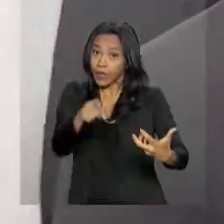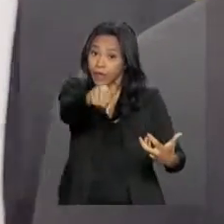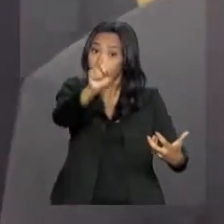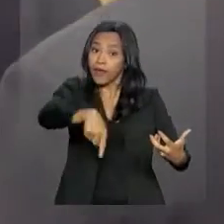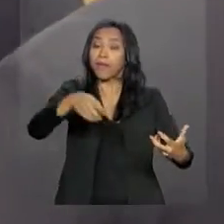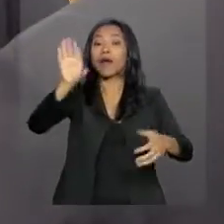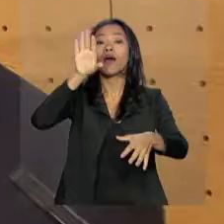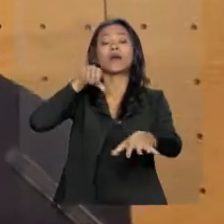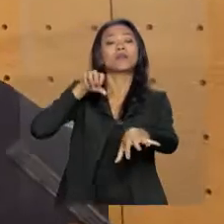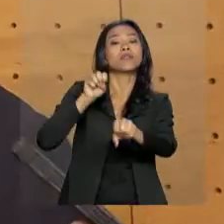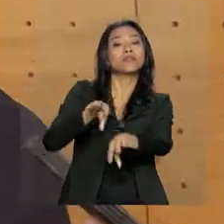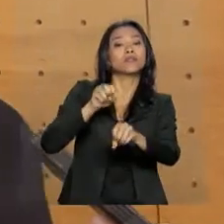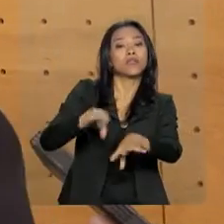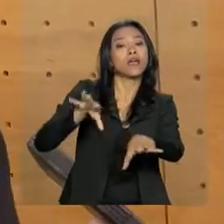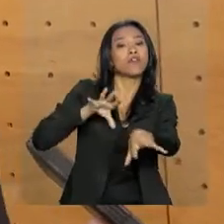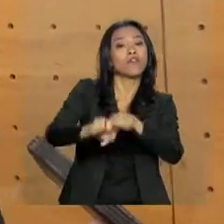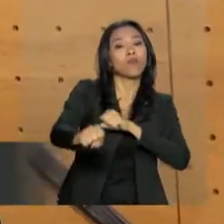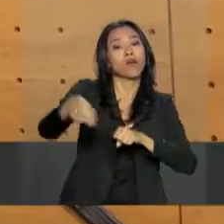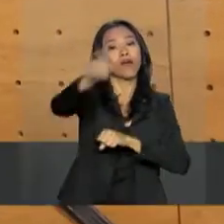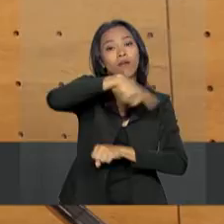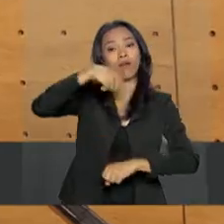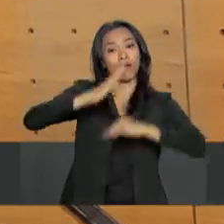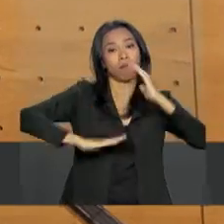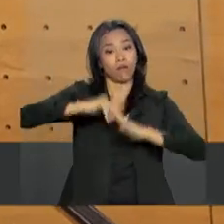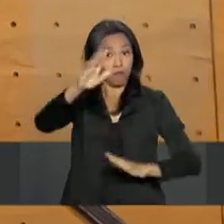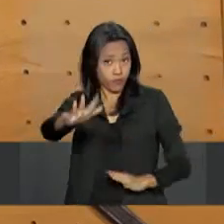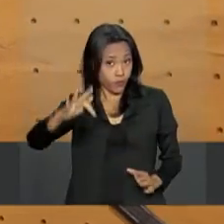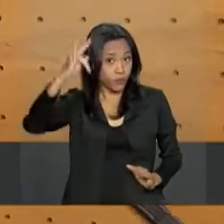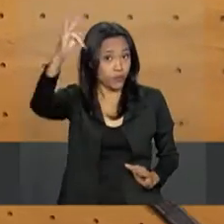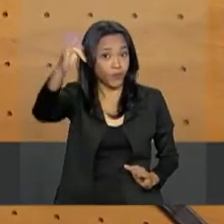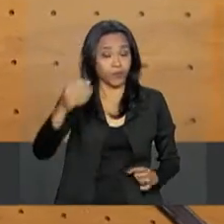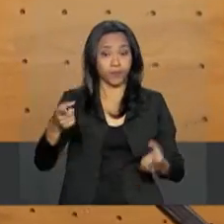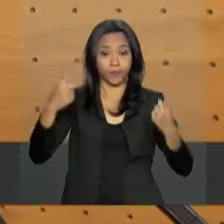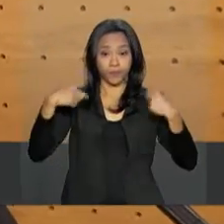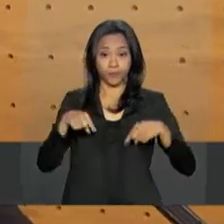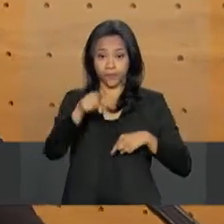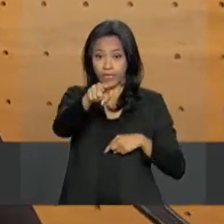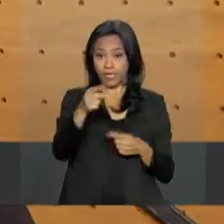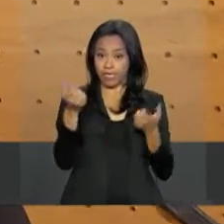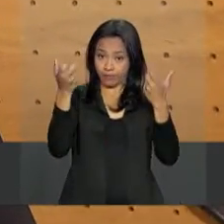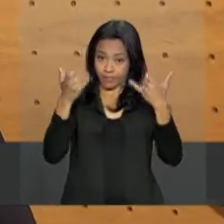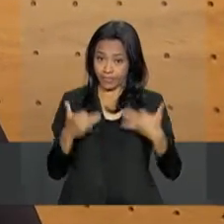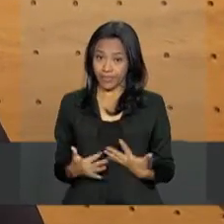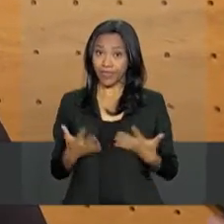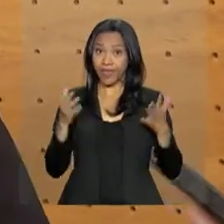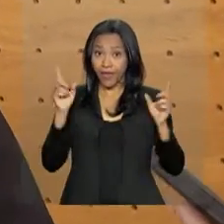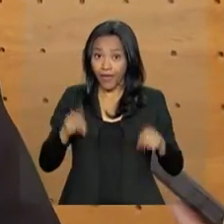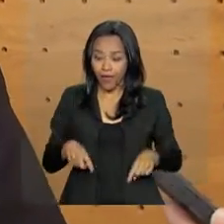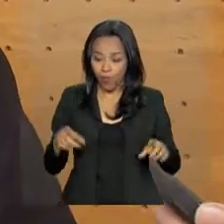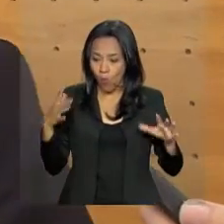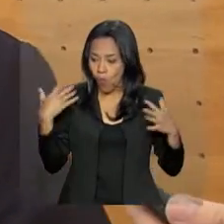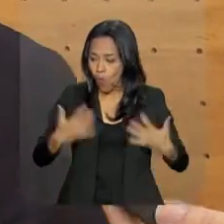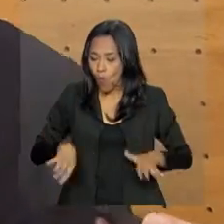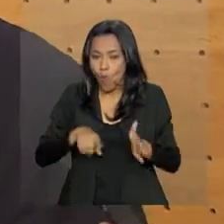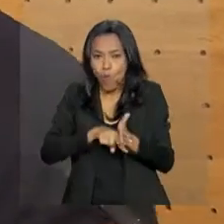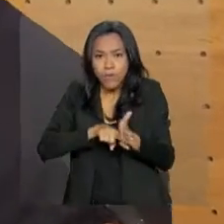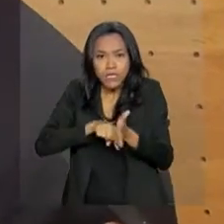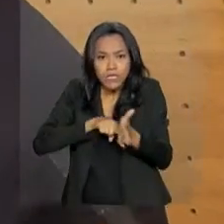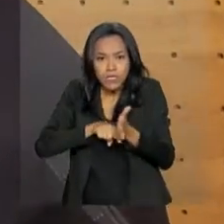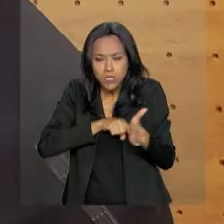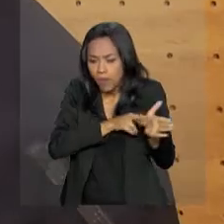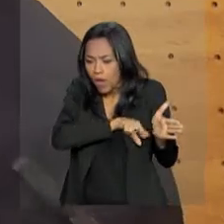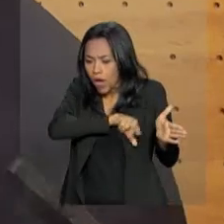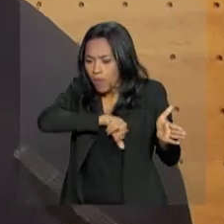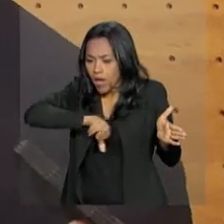para o futuro esse projeto reca tranque que é na verdade um grande laboratório apesar de estar dentro